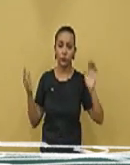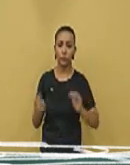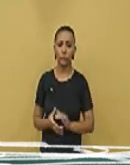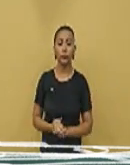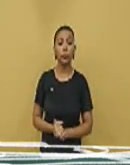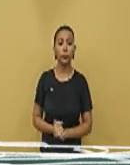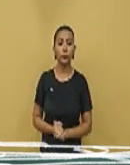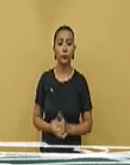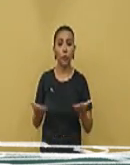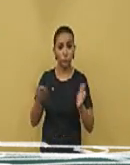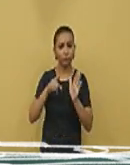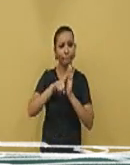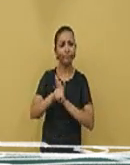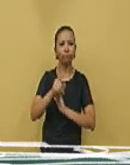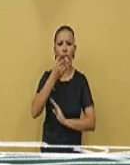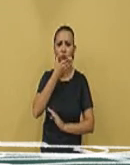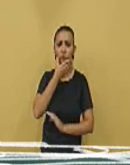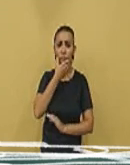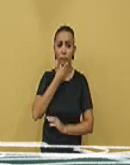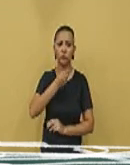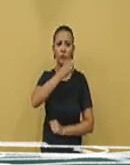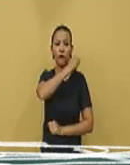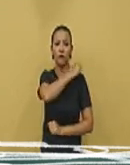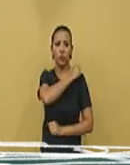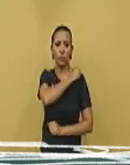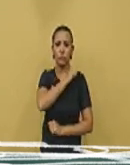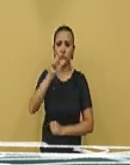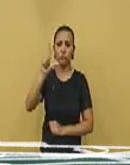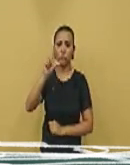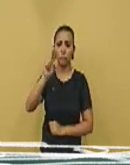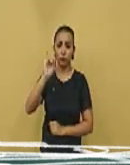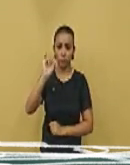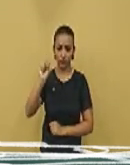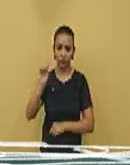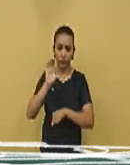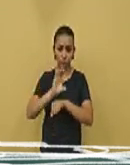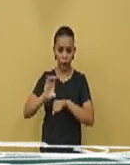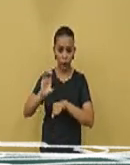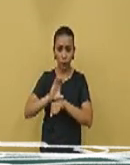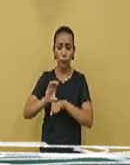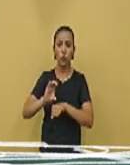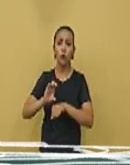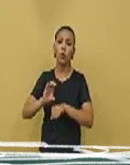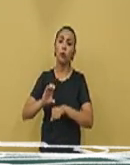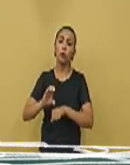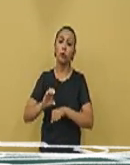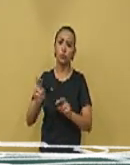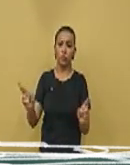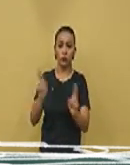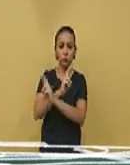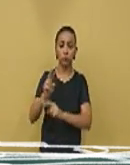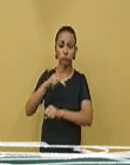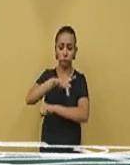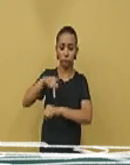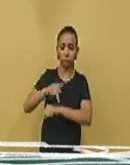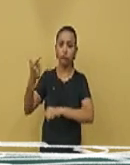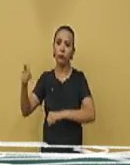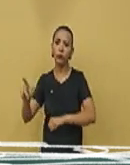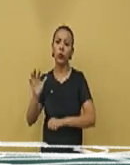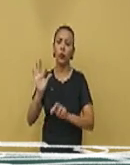Quem faz a pergunta agora é o discente Luiz Augusto, do curso de Relações Internacionais da FADIR.